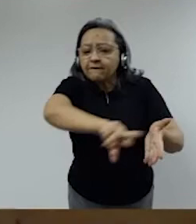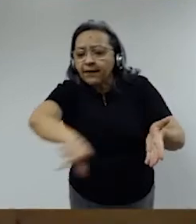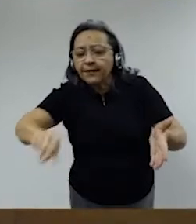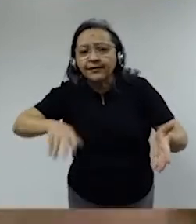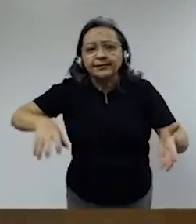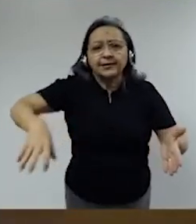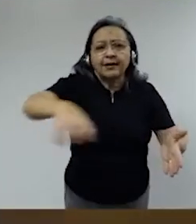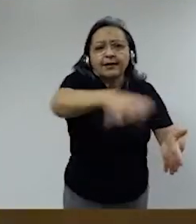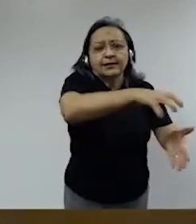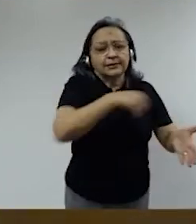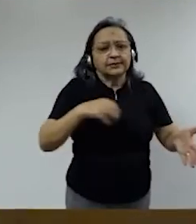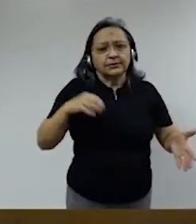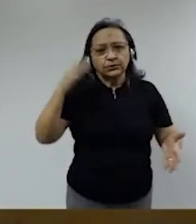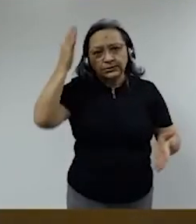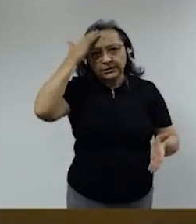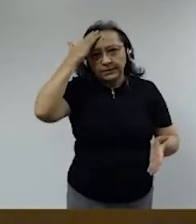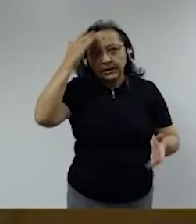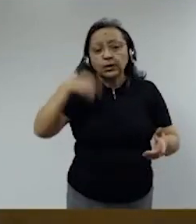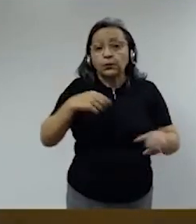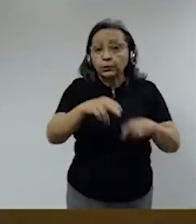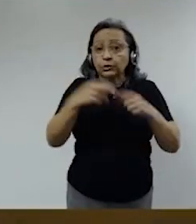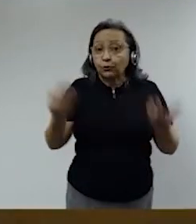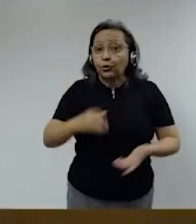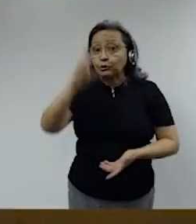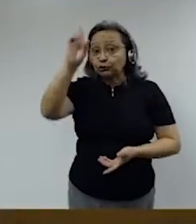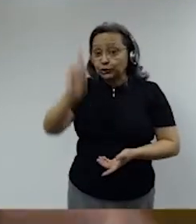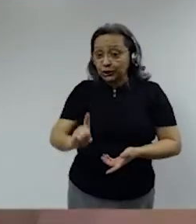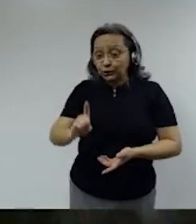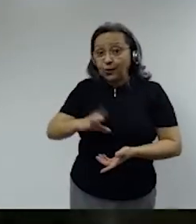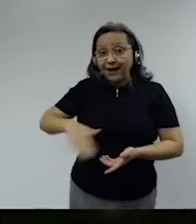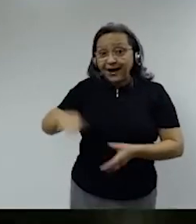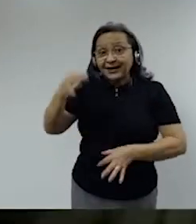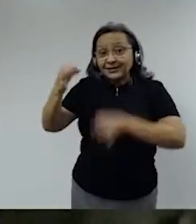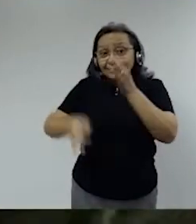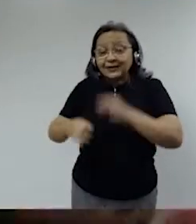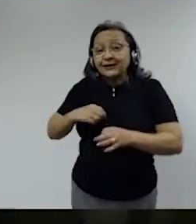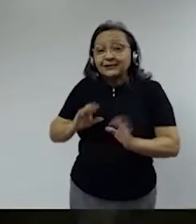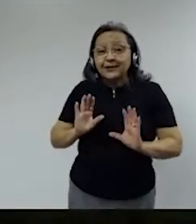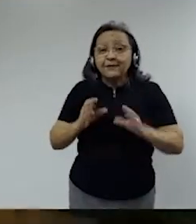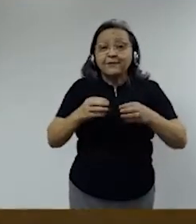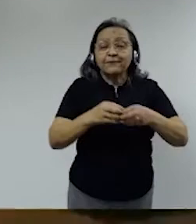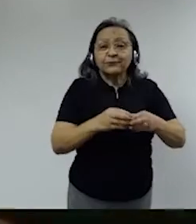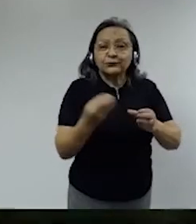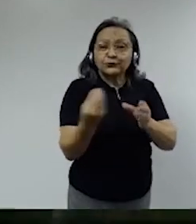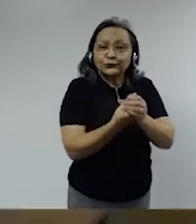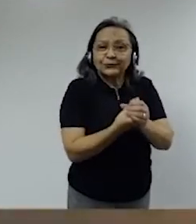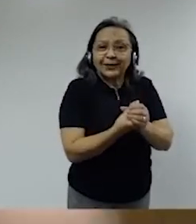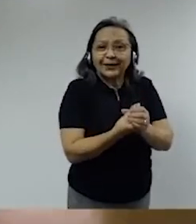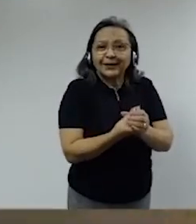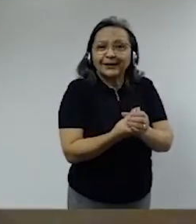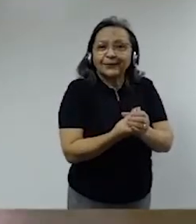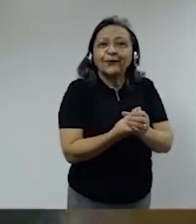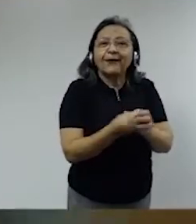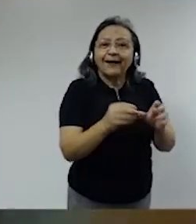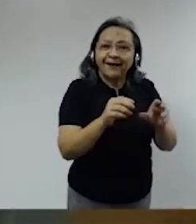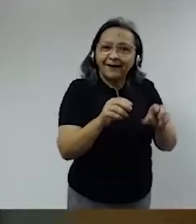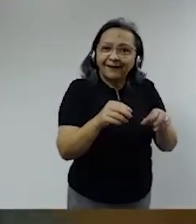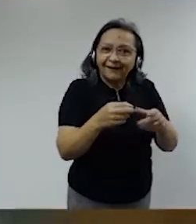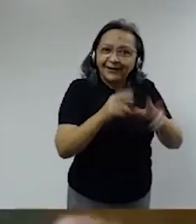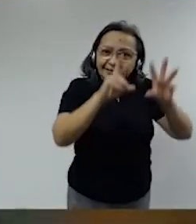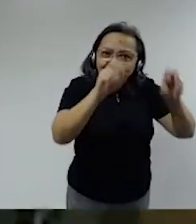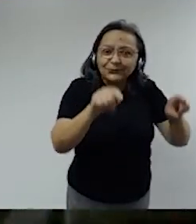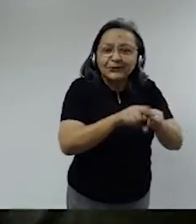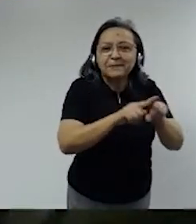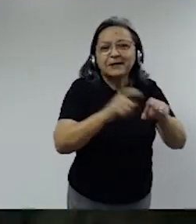saber. Então, o direito agora tem que lidar com questões que envolvem a medicina, não só agora, mas há muito tempo, mas isso fica mais evidente